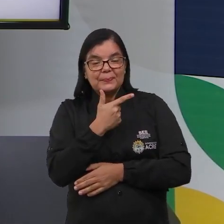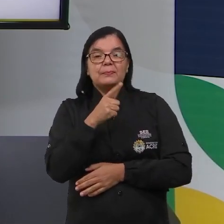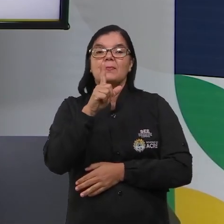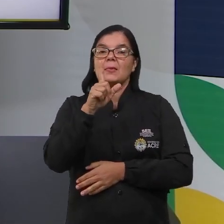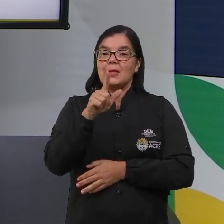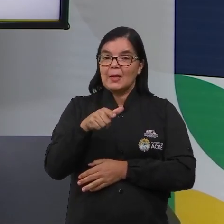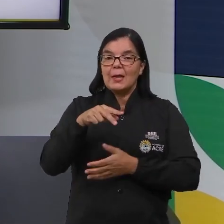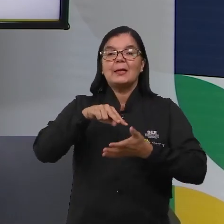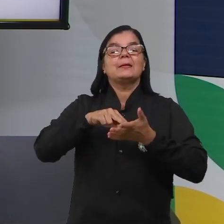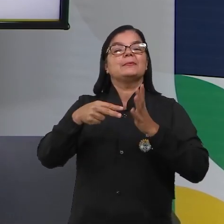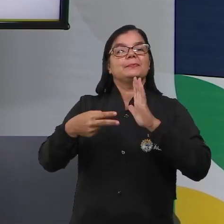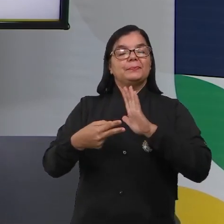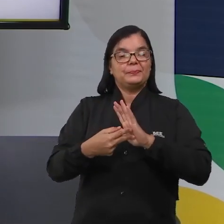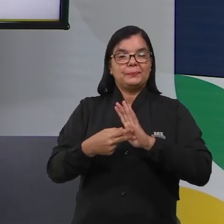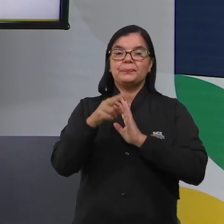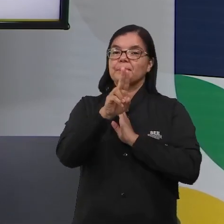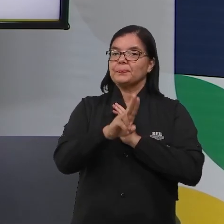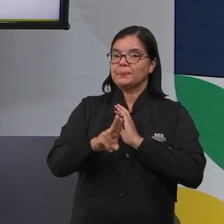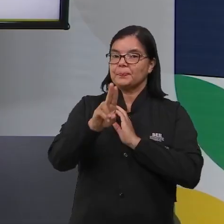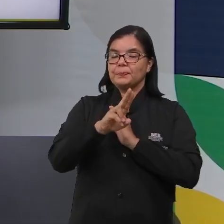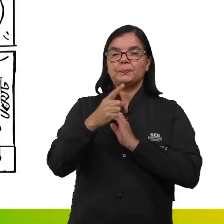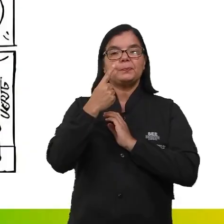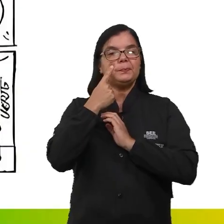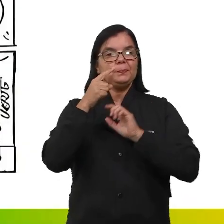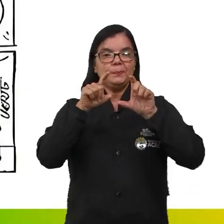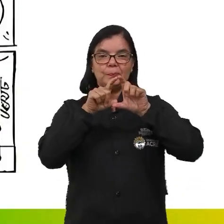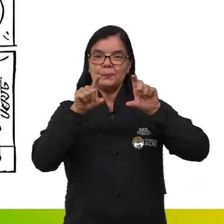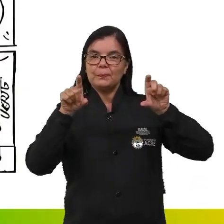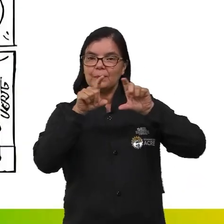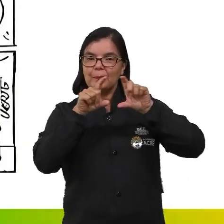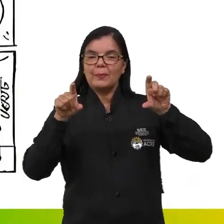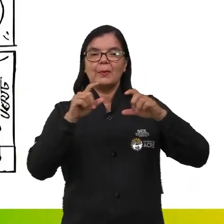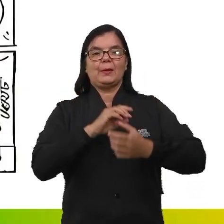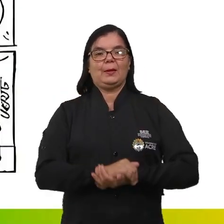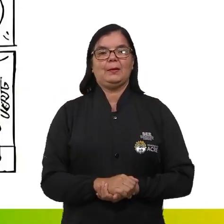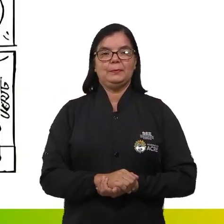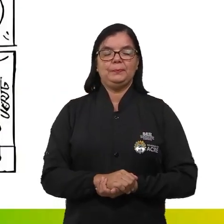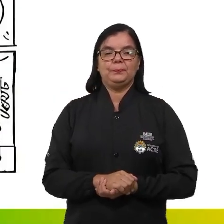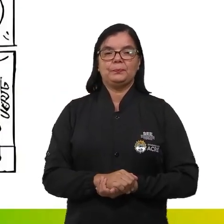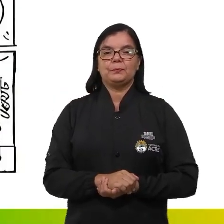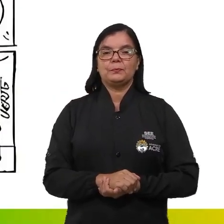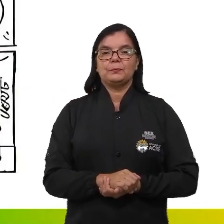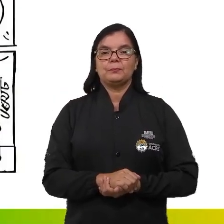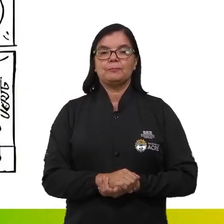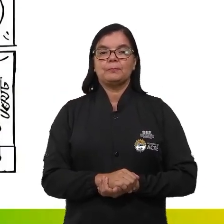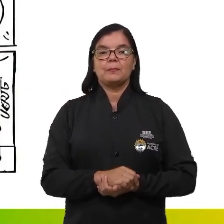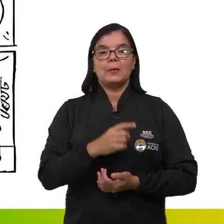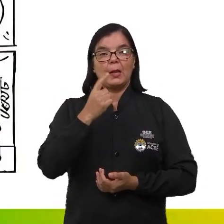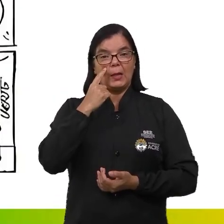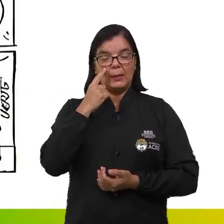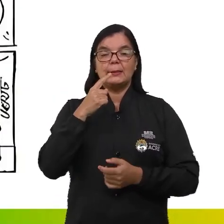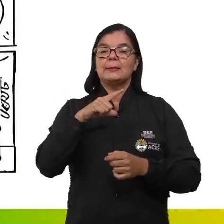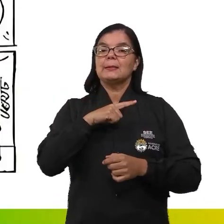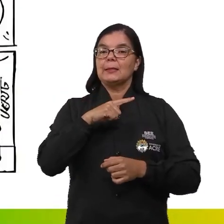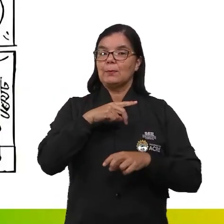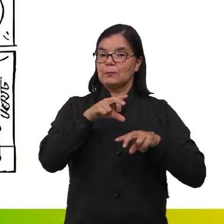efeito de sentido muito utilizado. Olha só o que eu tenho aí na tirinha. Diz assim, a gente tem